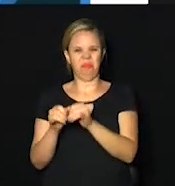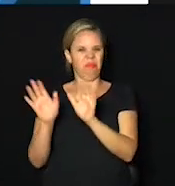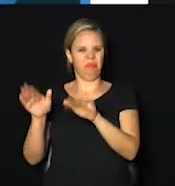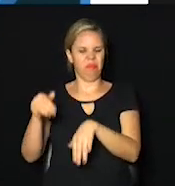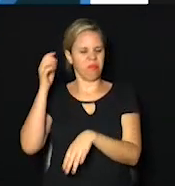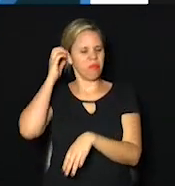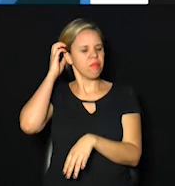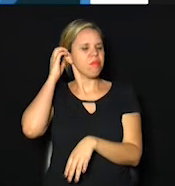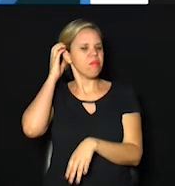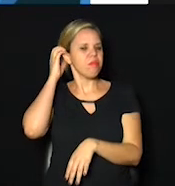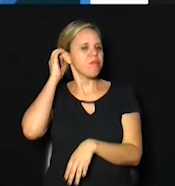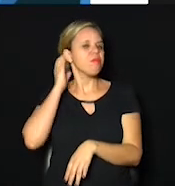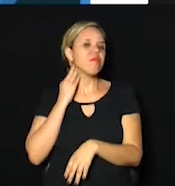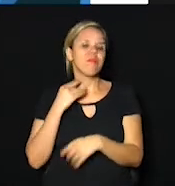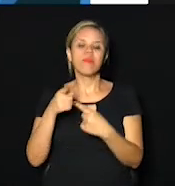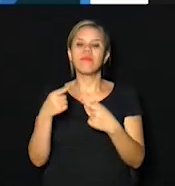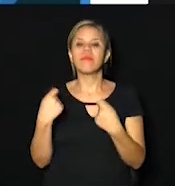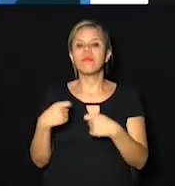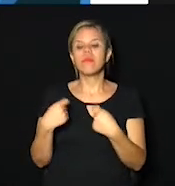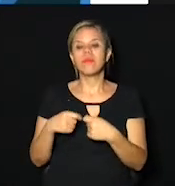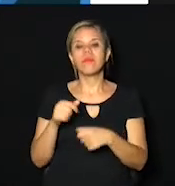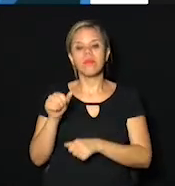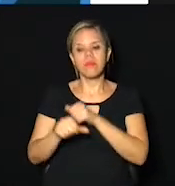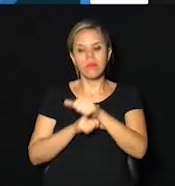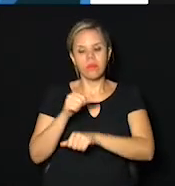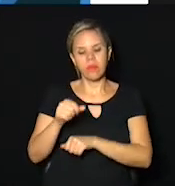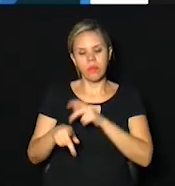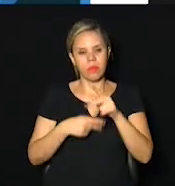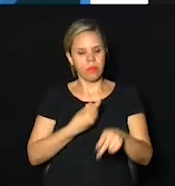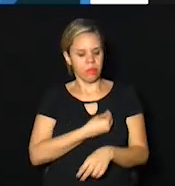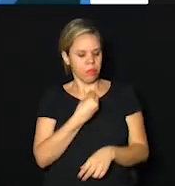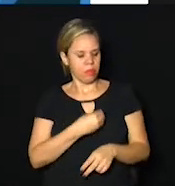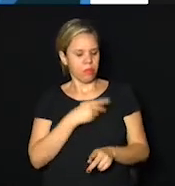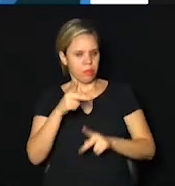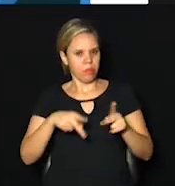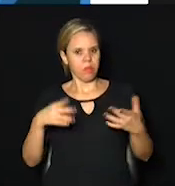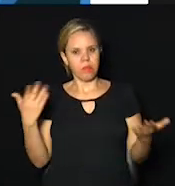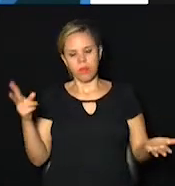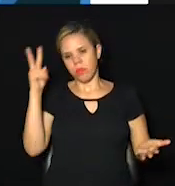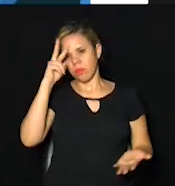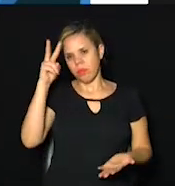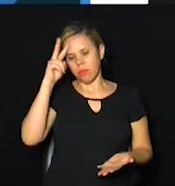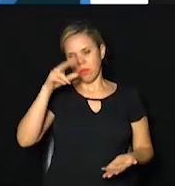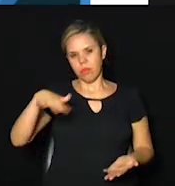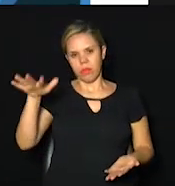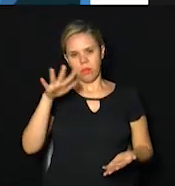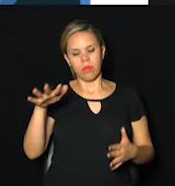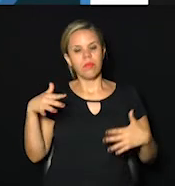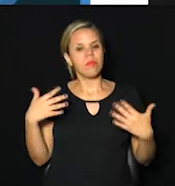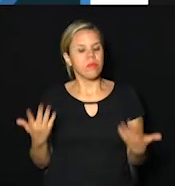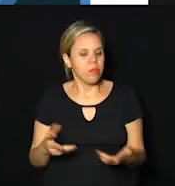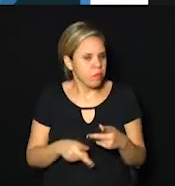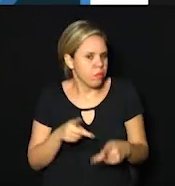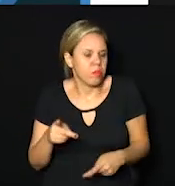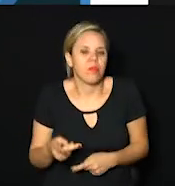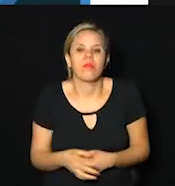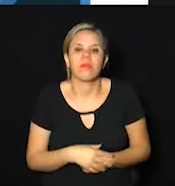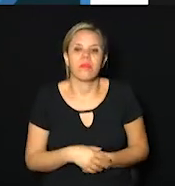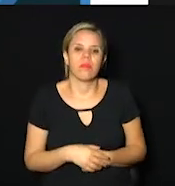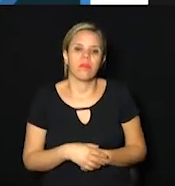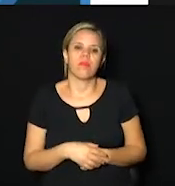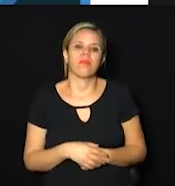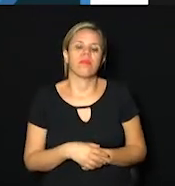precisa fazer é o que esse hospital vai mudar a vida das pessoas. Que histórias, com quais histórias esse hospital